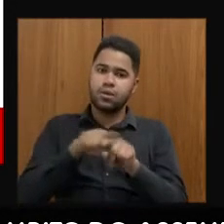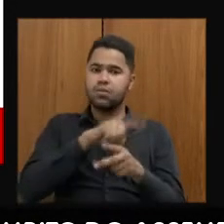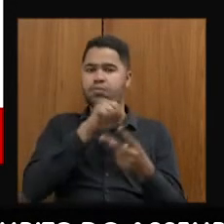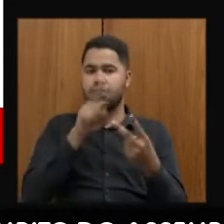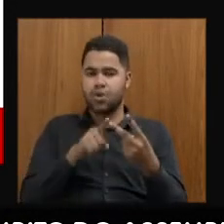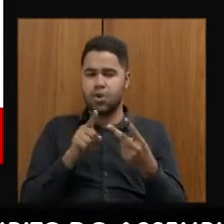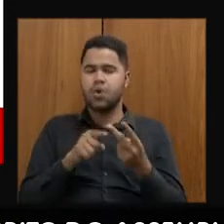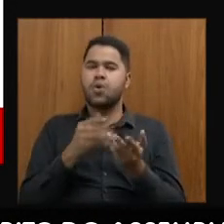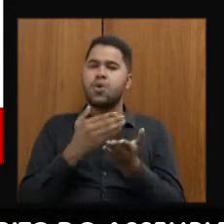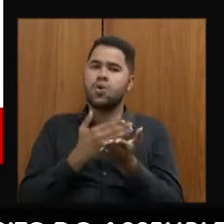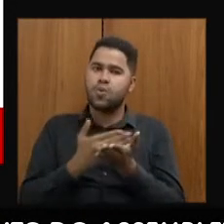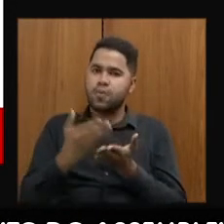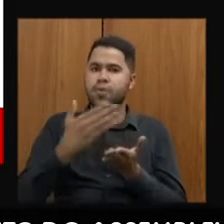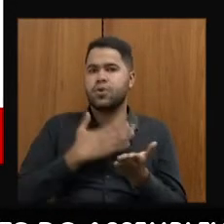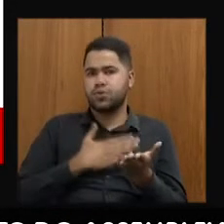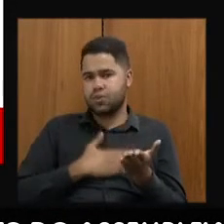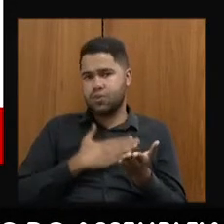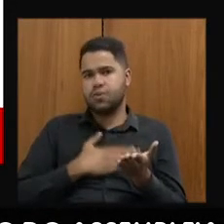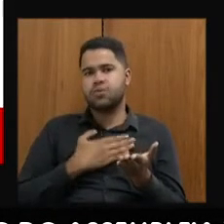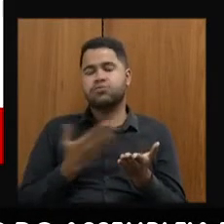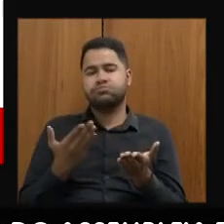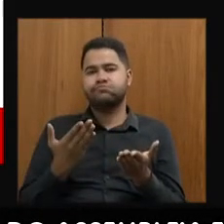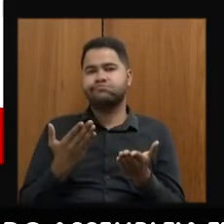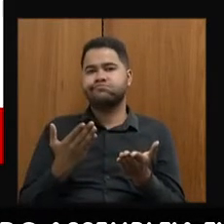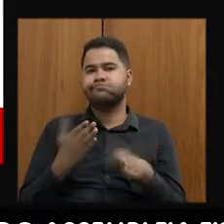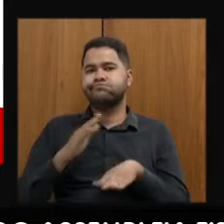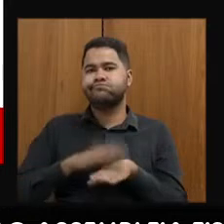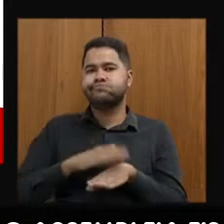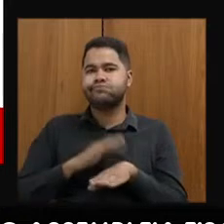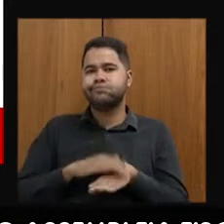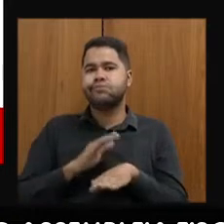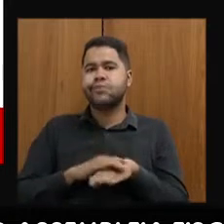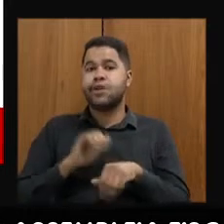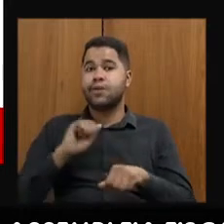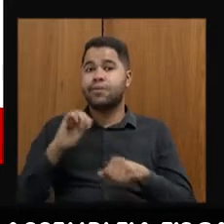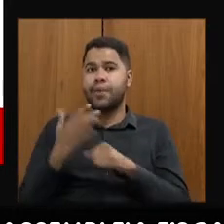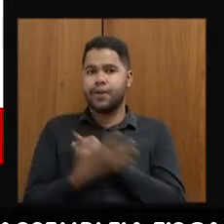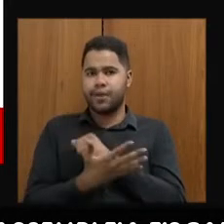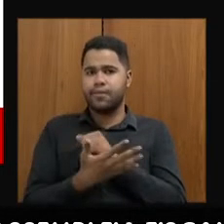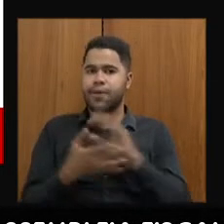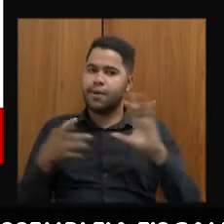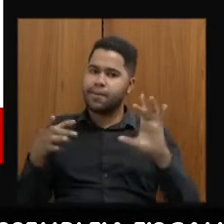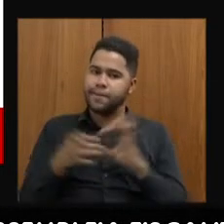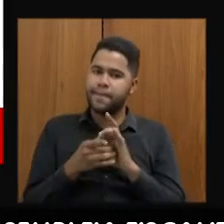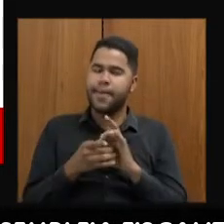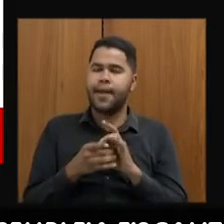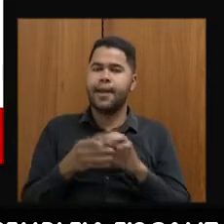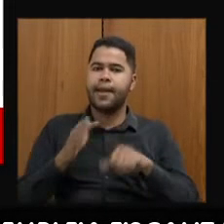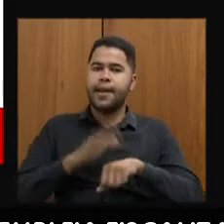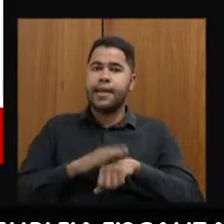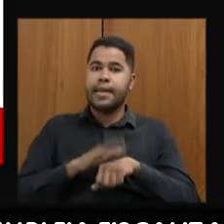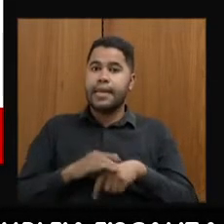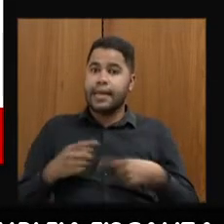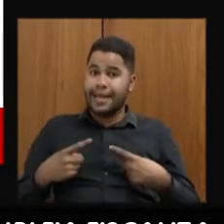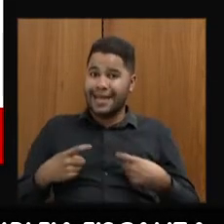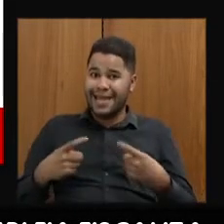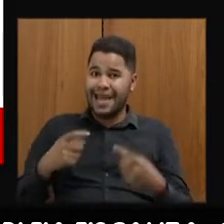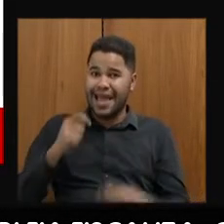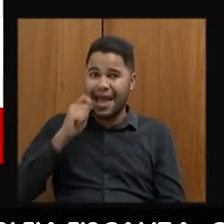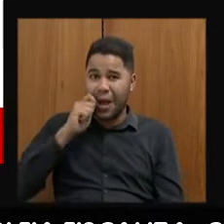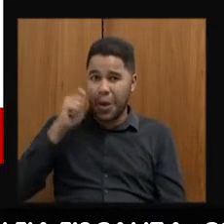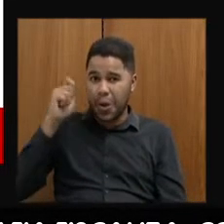né naturalmente a questão da pandemia casada com a questão da guerra na Ucrânia